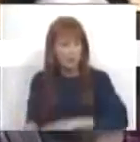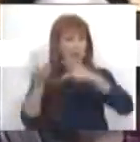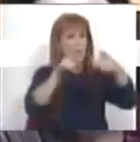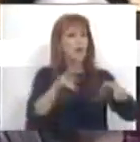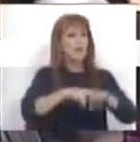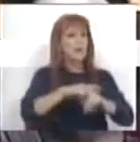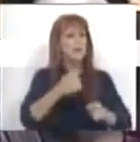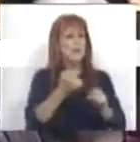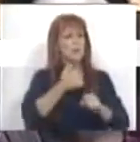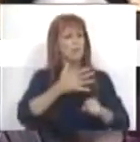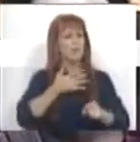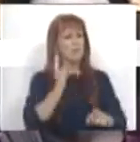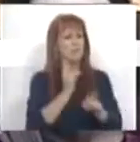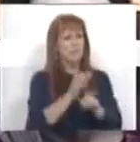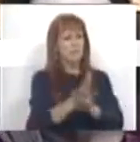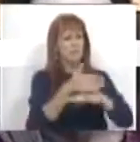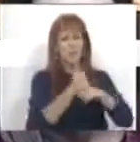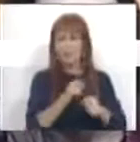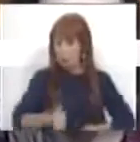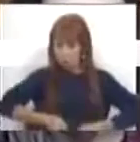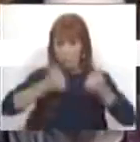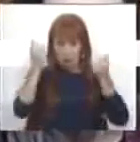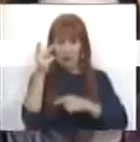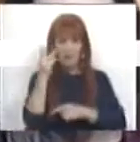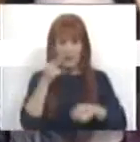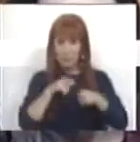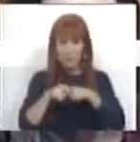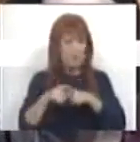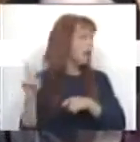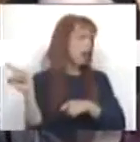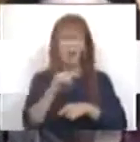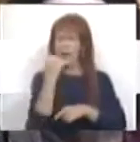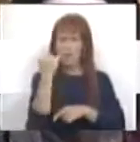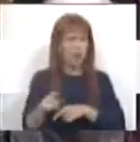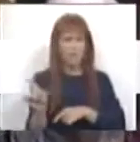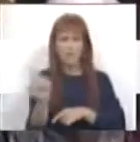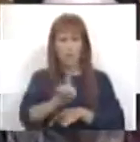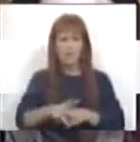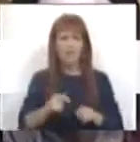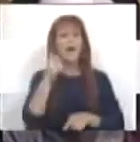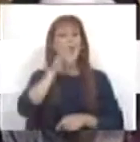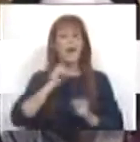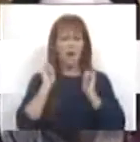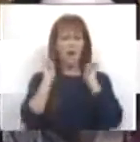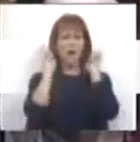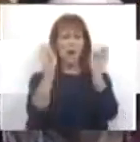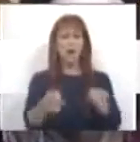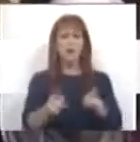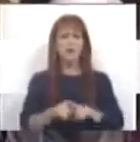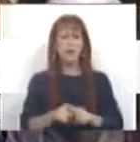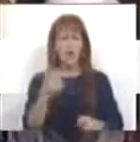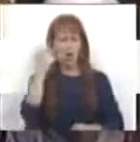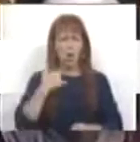a direção de empresas desse mesmo setor, é o melhor para a vida política? Não, não é. É quem lança, aliás,